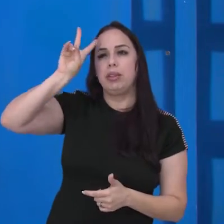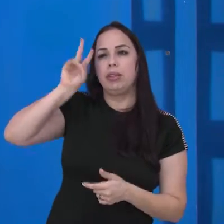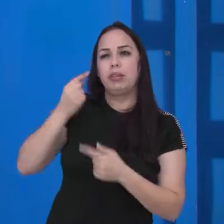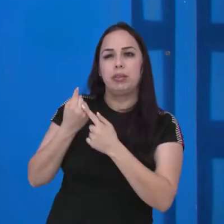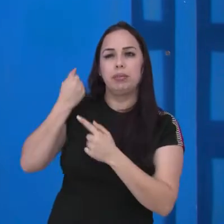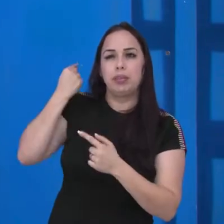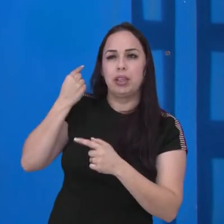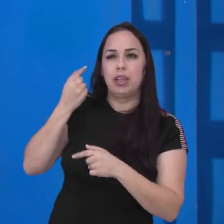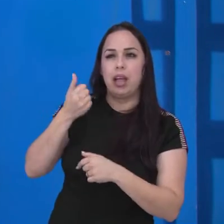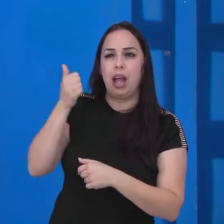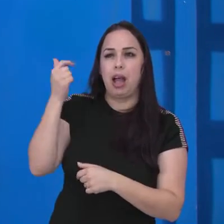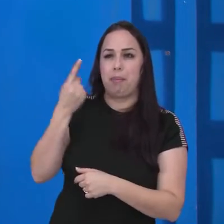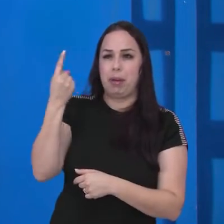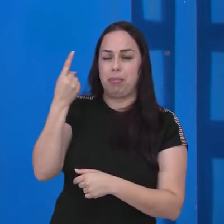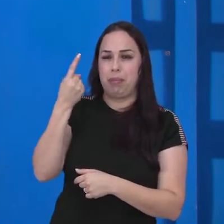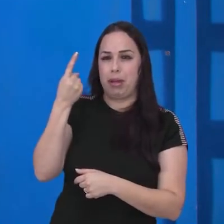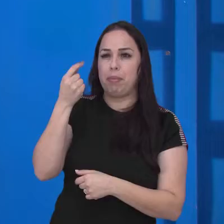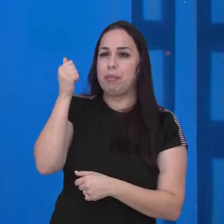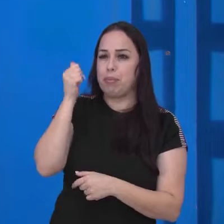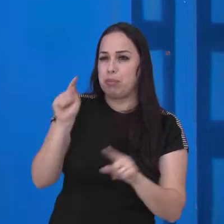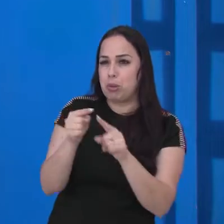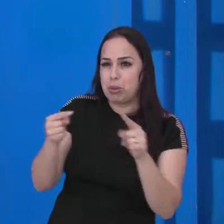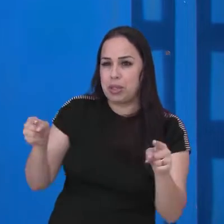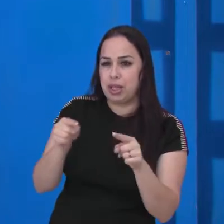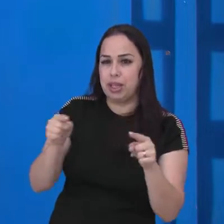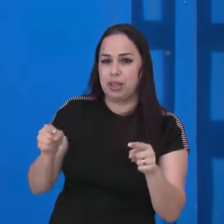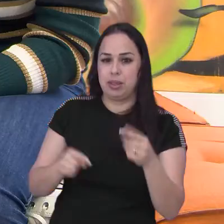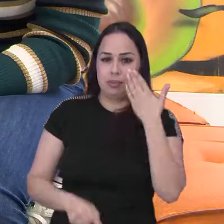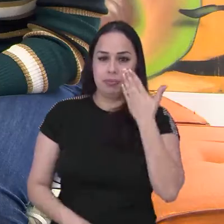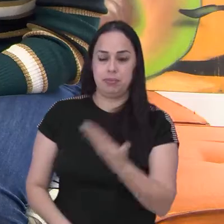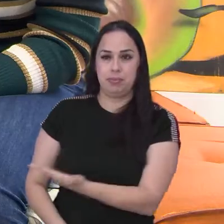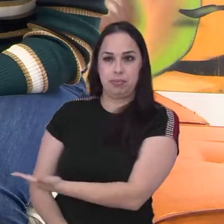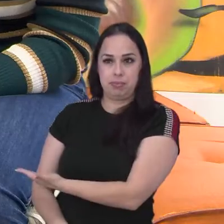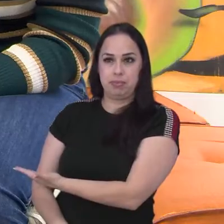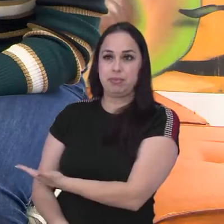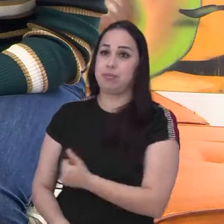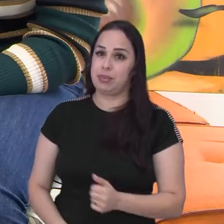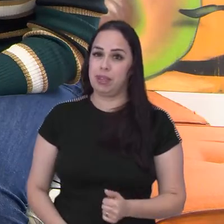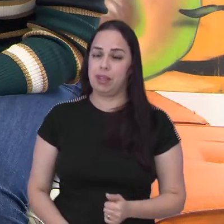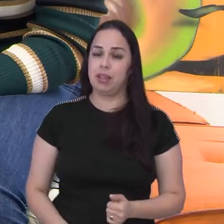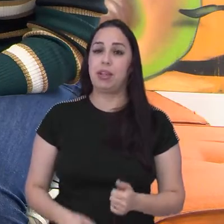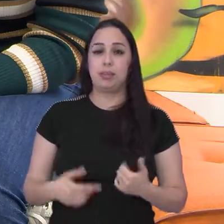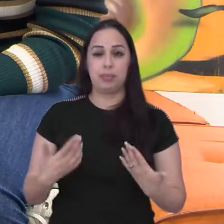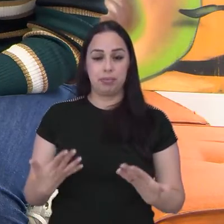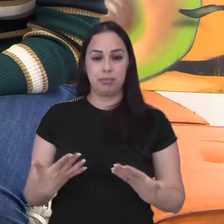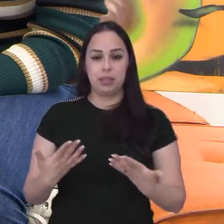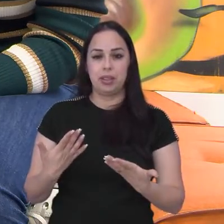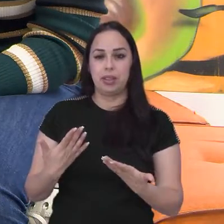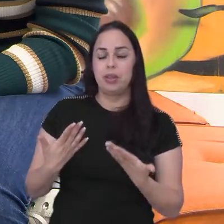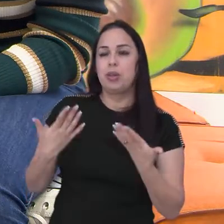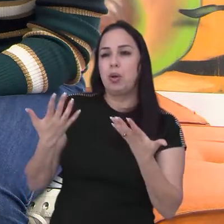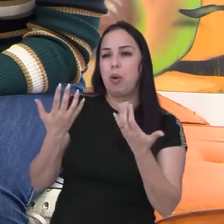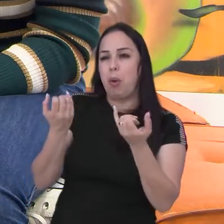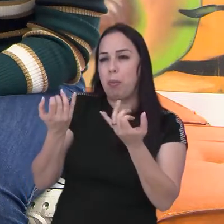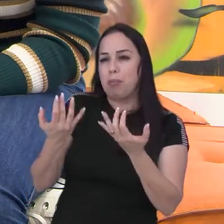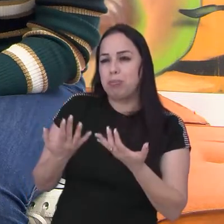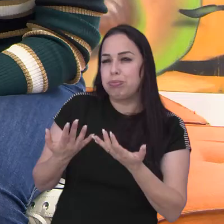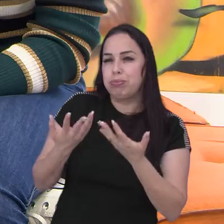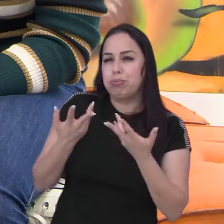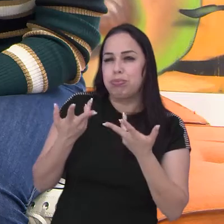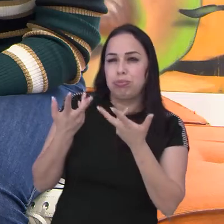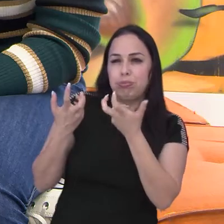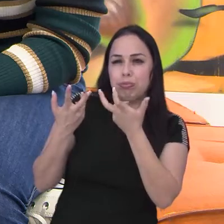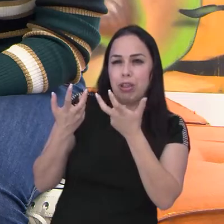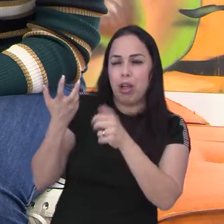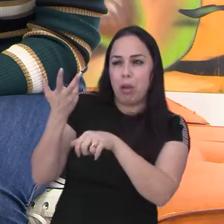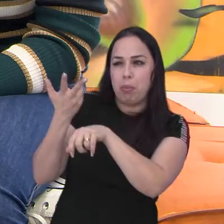primeira música de rap que eu ouvi foi Racionais MCs, né? Eu tenho algo a dizer, explicar pra você. E aí a gente começa a